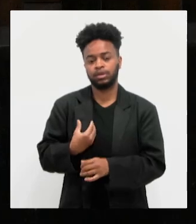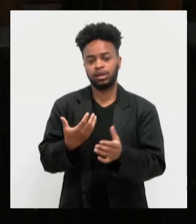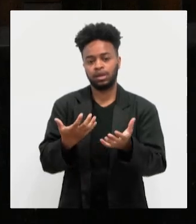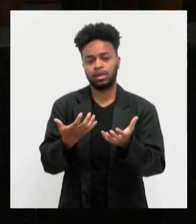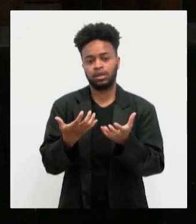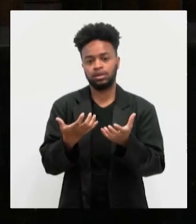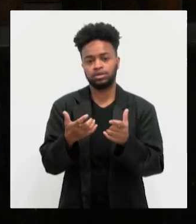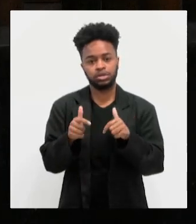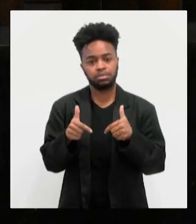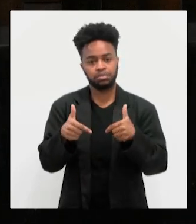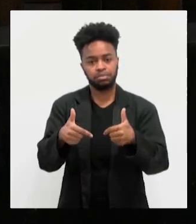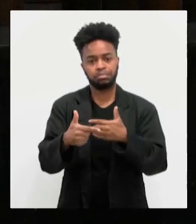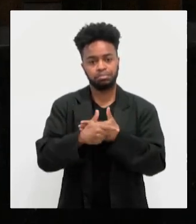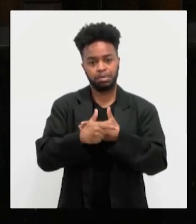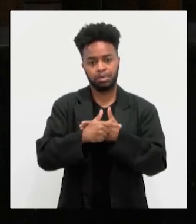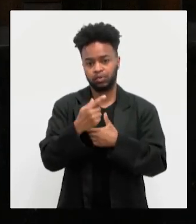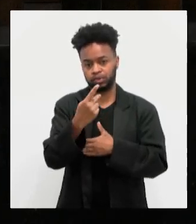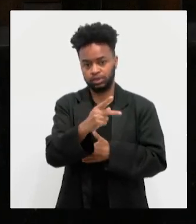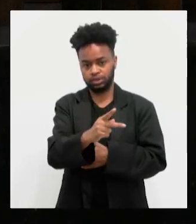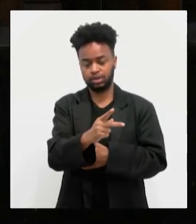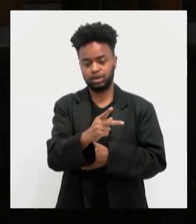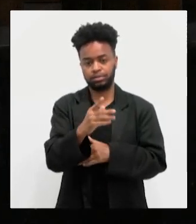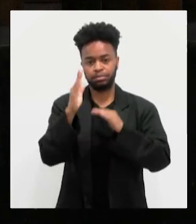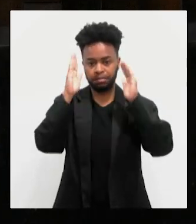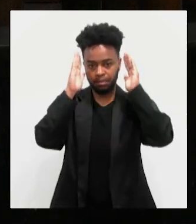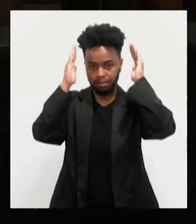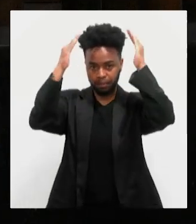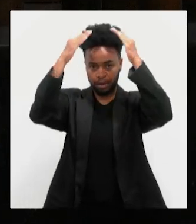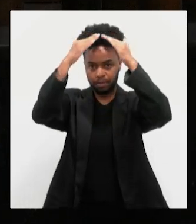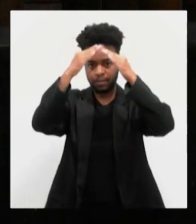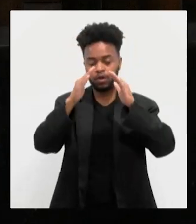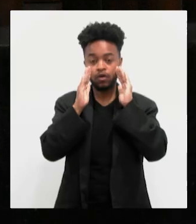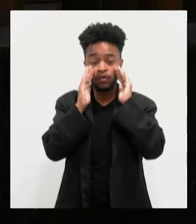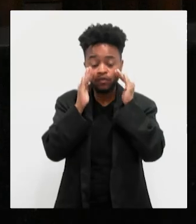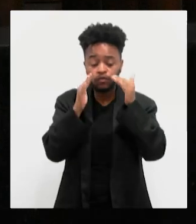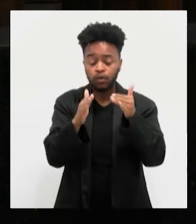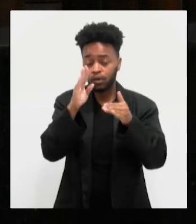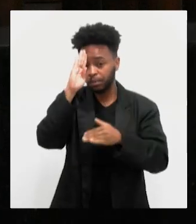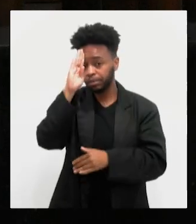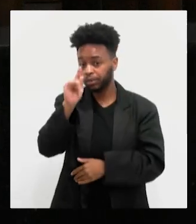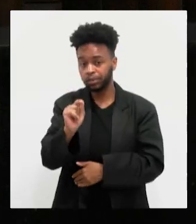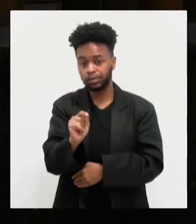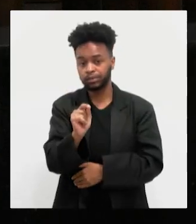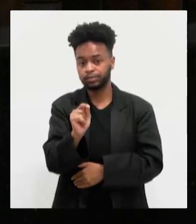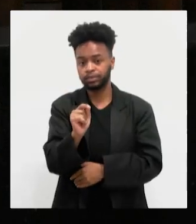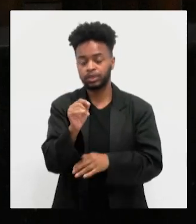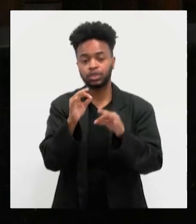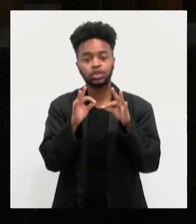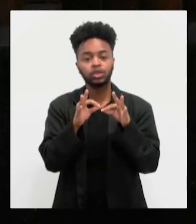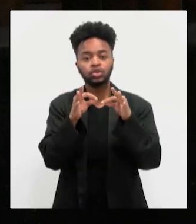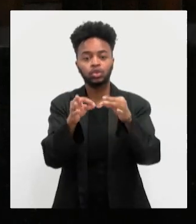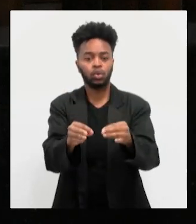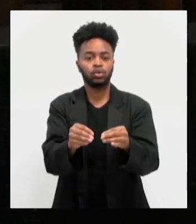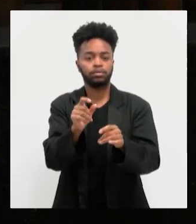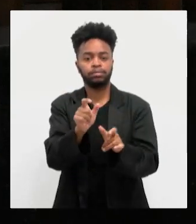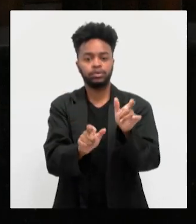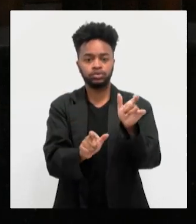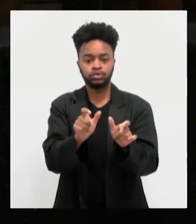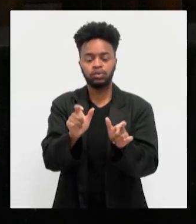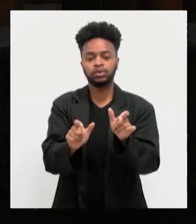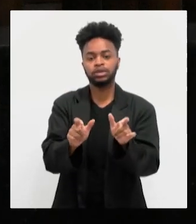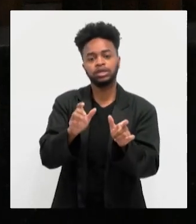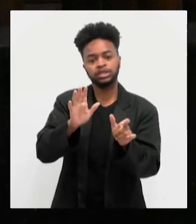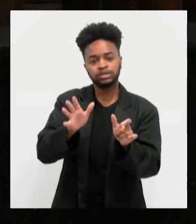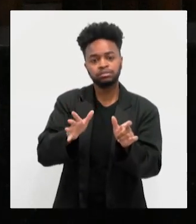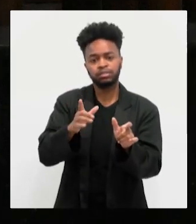exercer o seu mandato papal, voltado exatamente para todos aqueles que, de alguma forma,